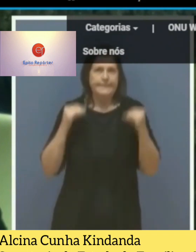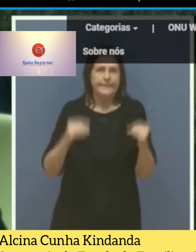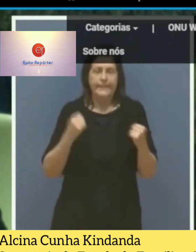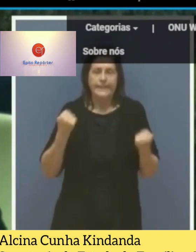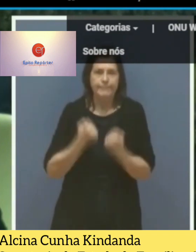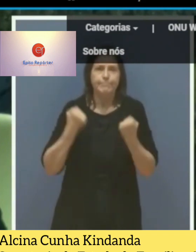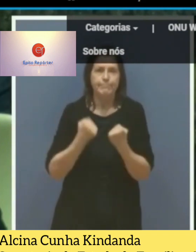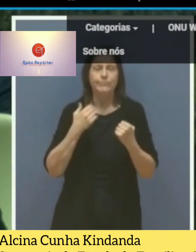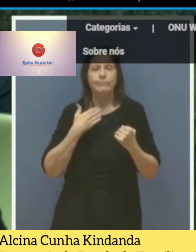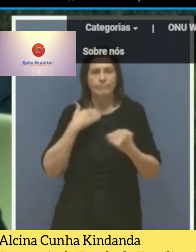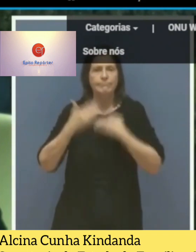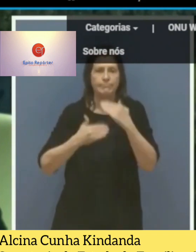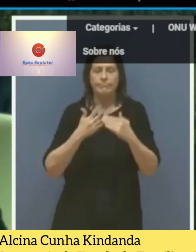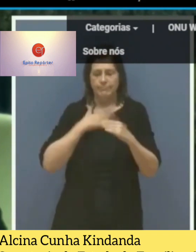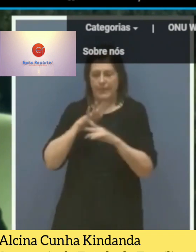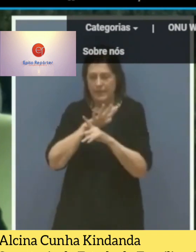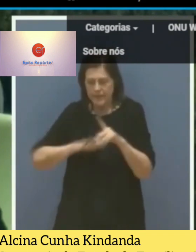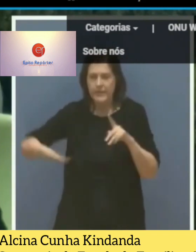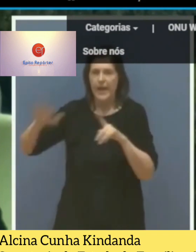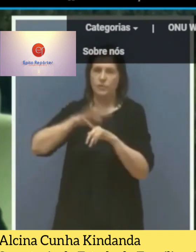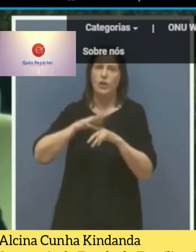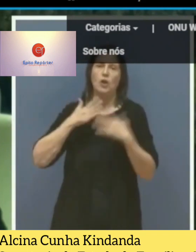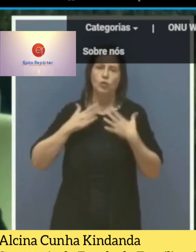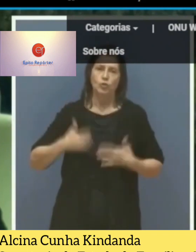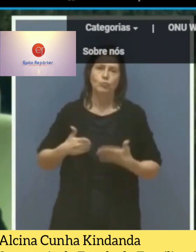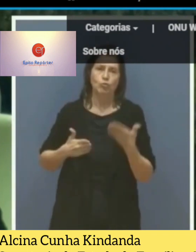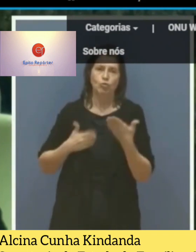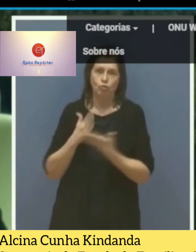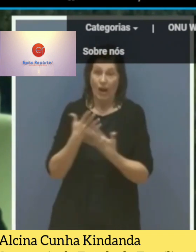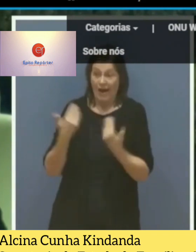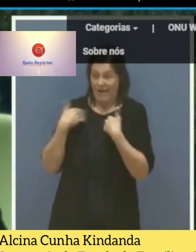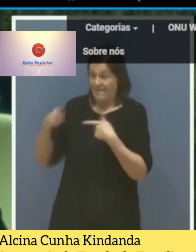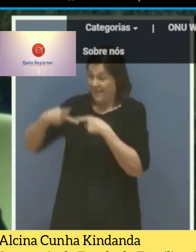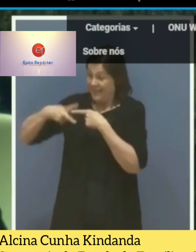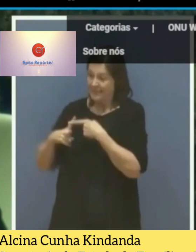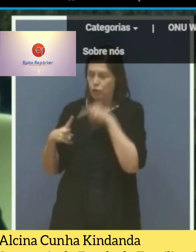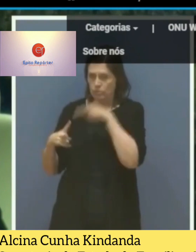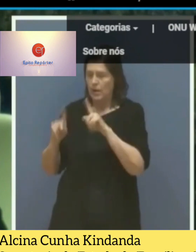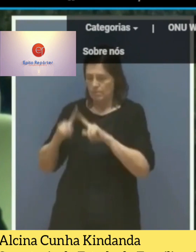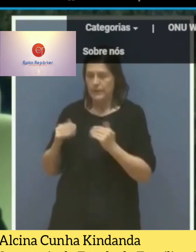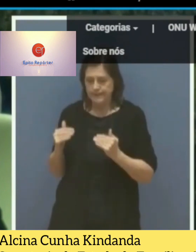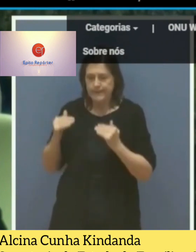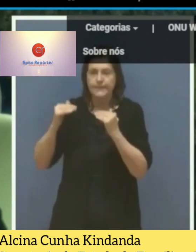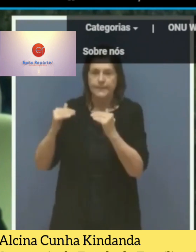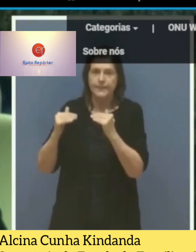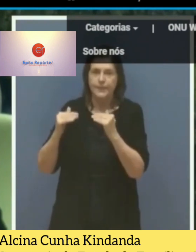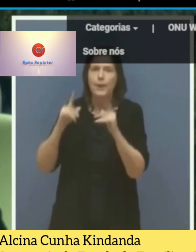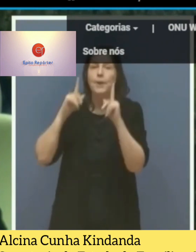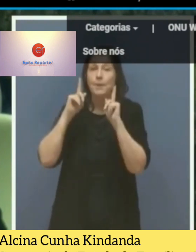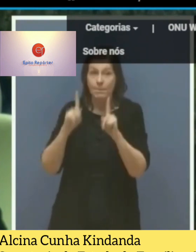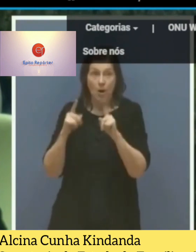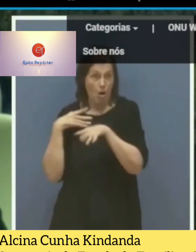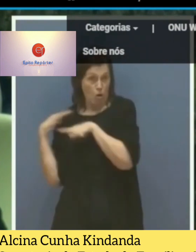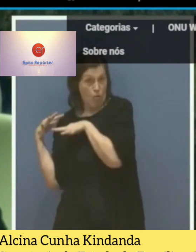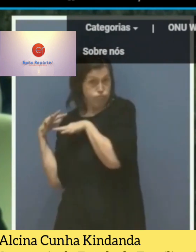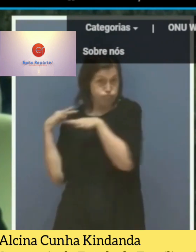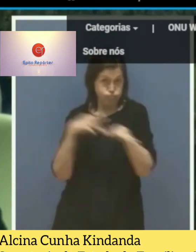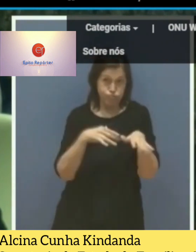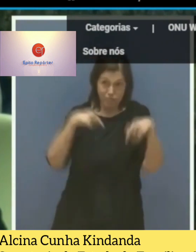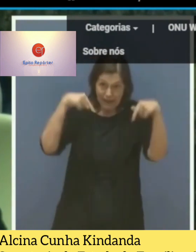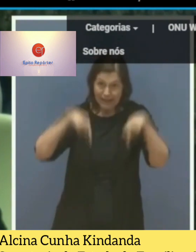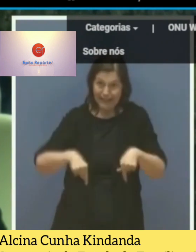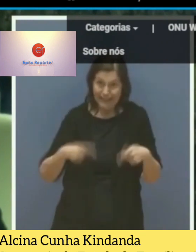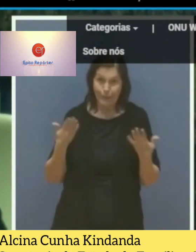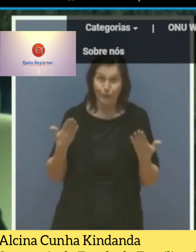regionais de direitos humanos como demonstra a nossa presença hoje nesta nova sala finalizamos